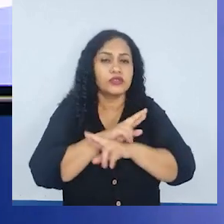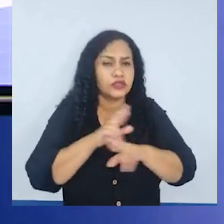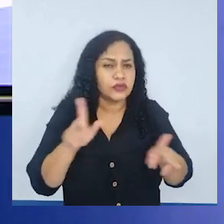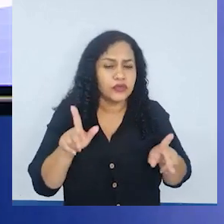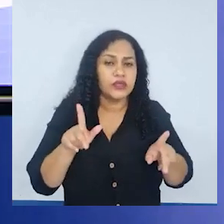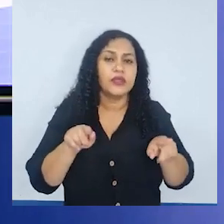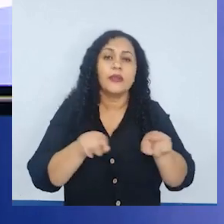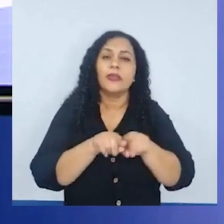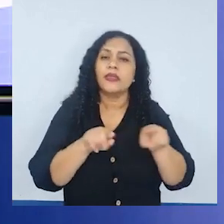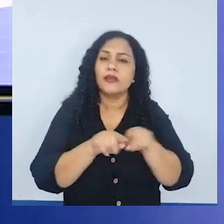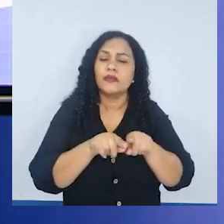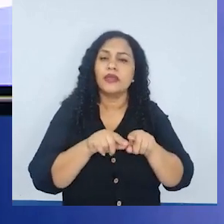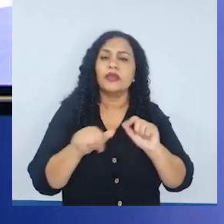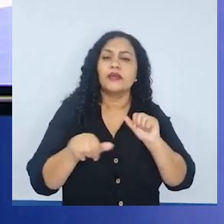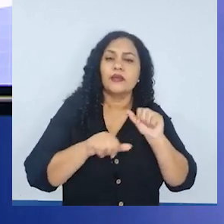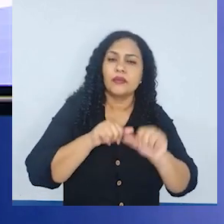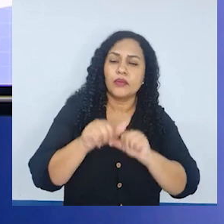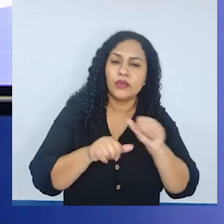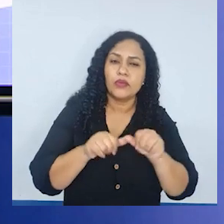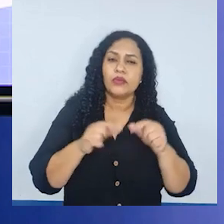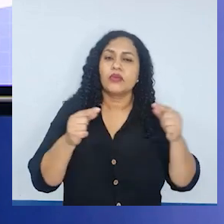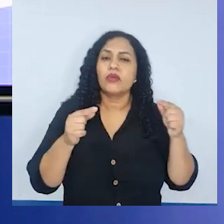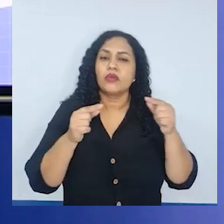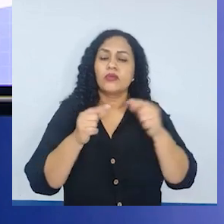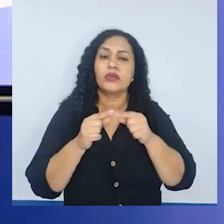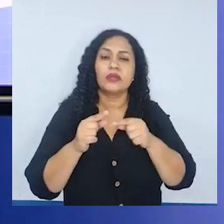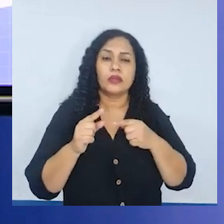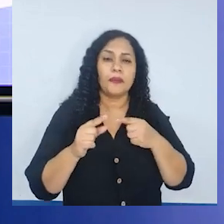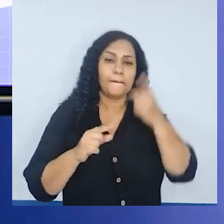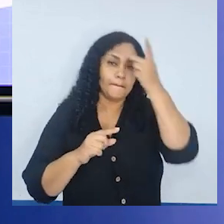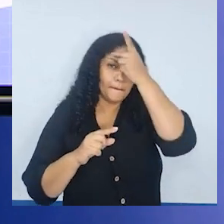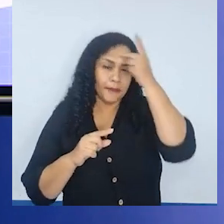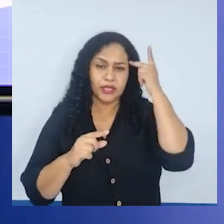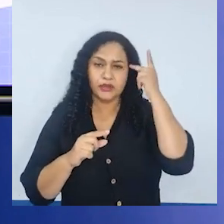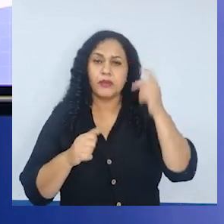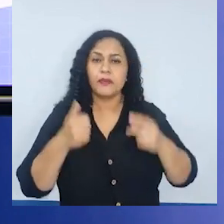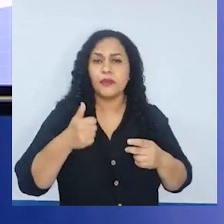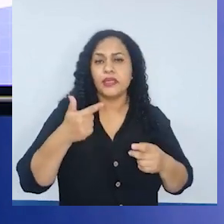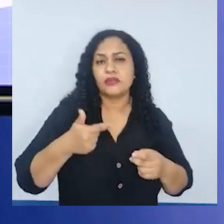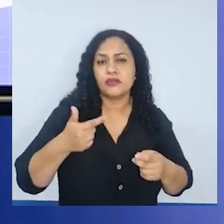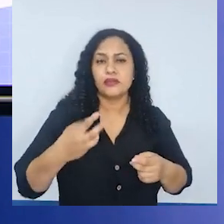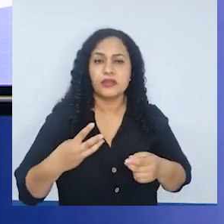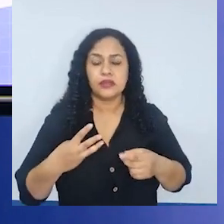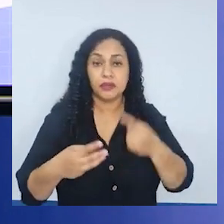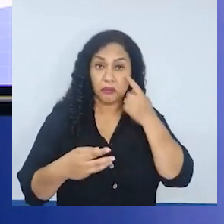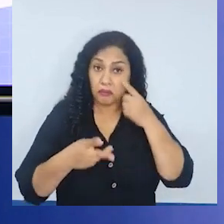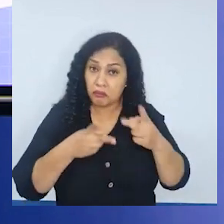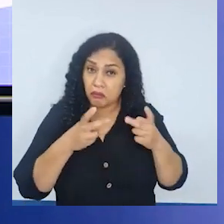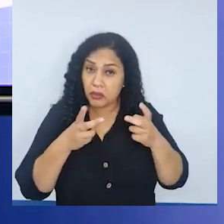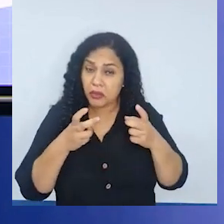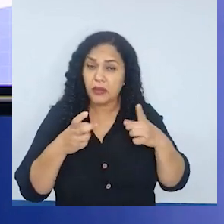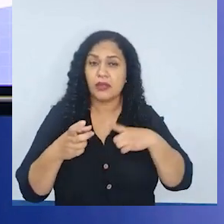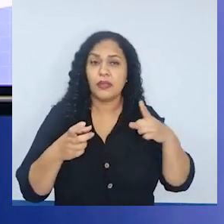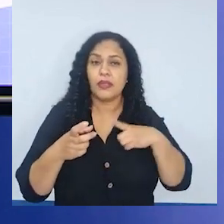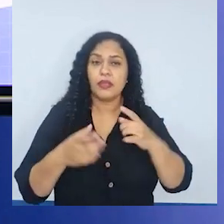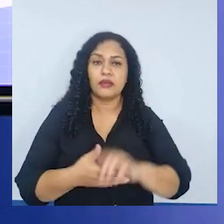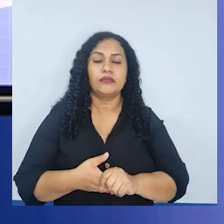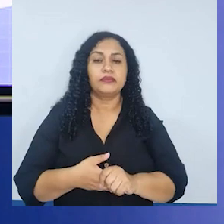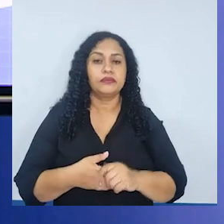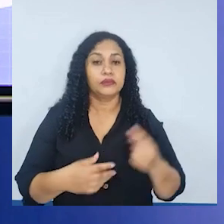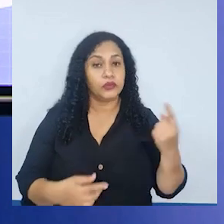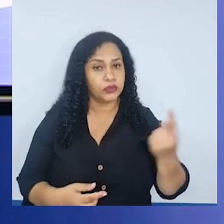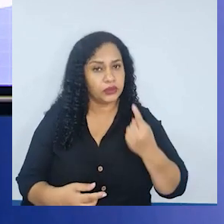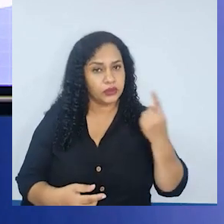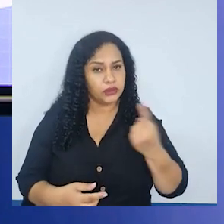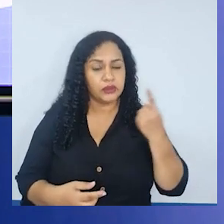de acordo com as pessoas às quais eles se referem. Observe. Nós temos as pessoas